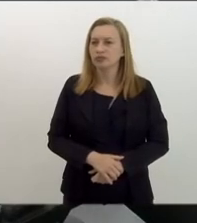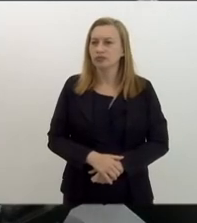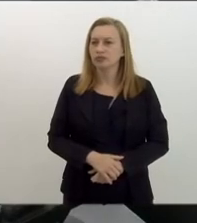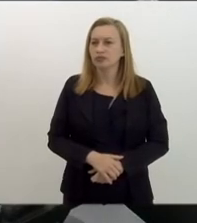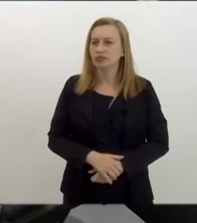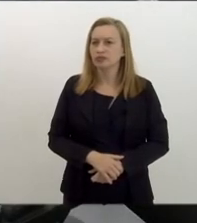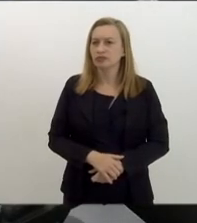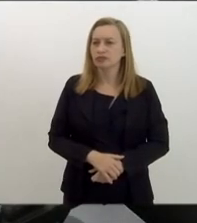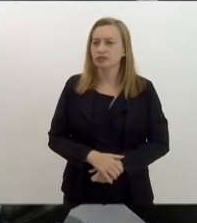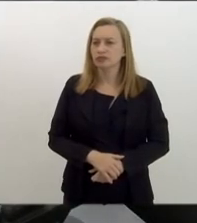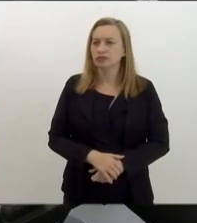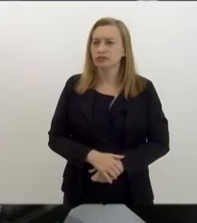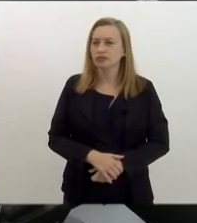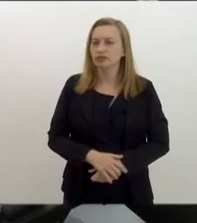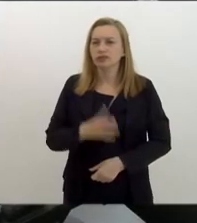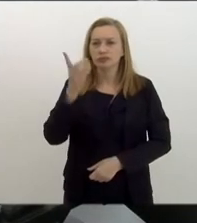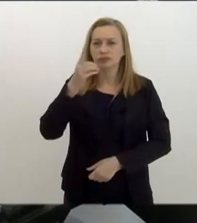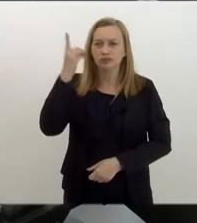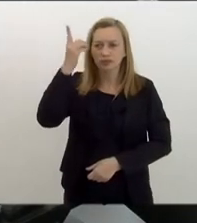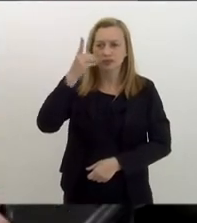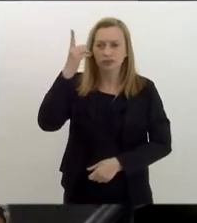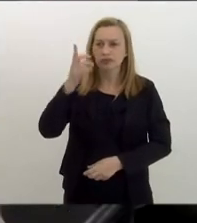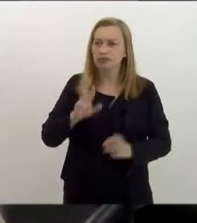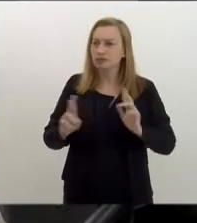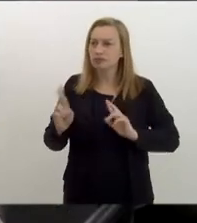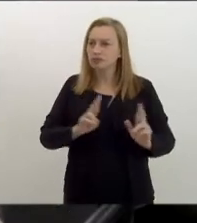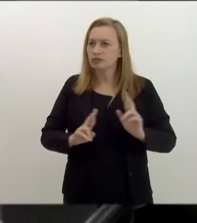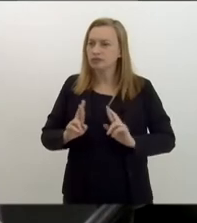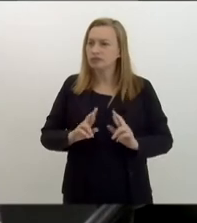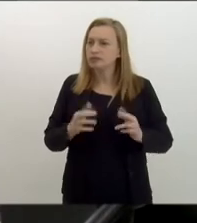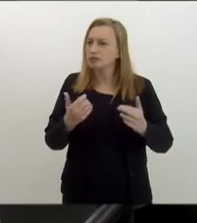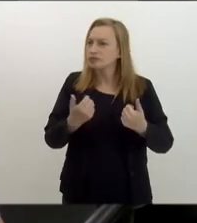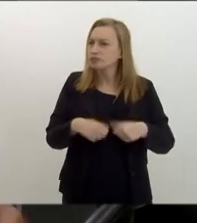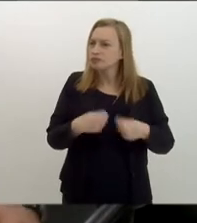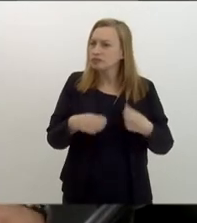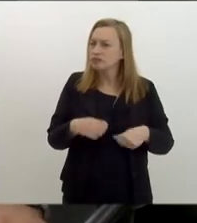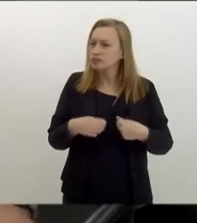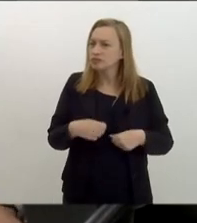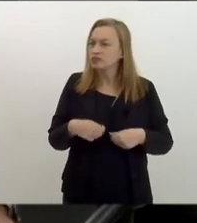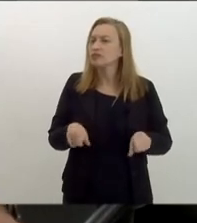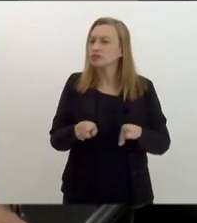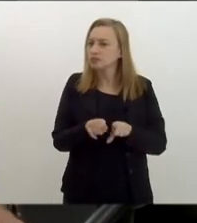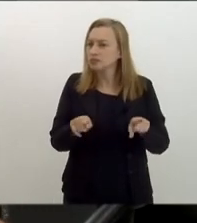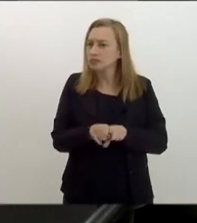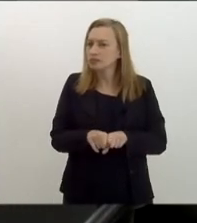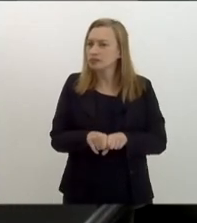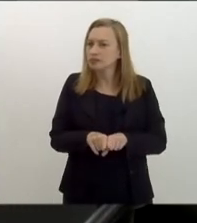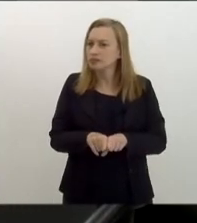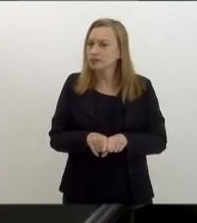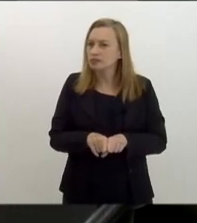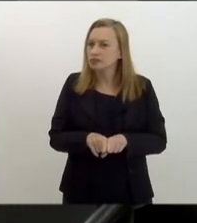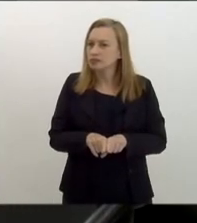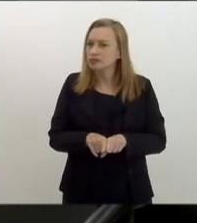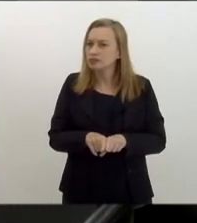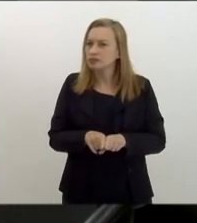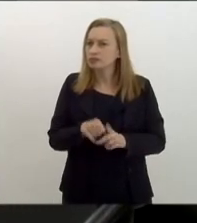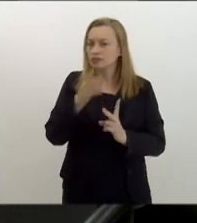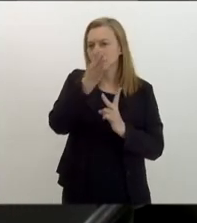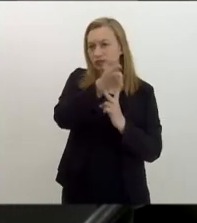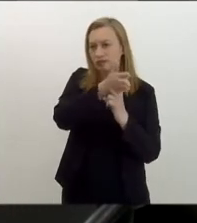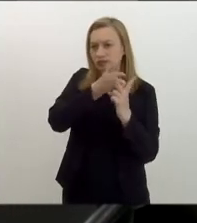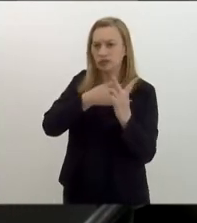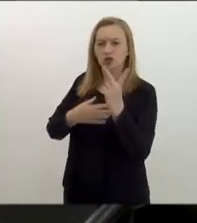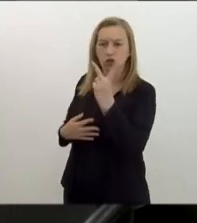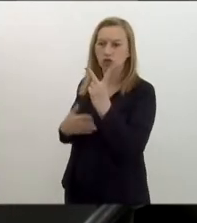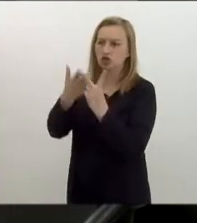o filme deputada em relação a isso a gente precisa também dividir em Duas